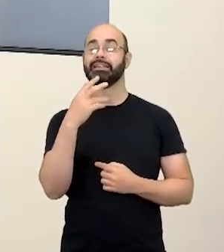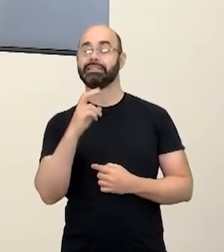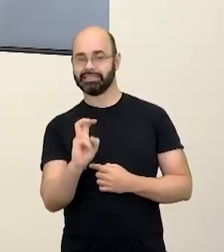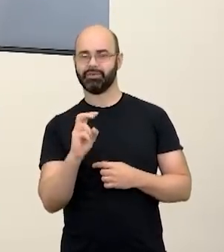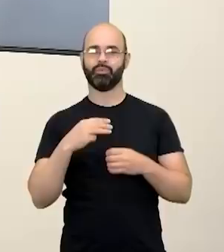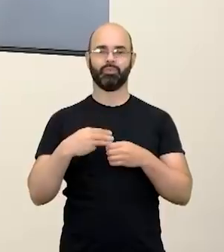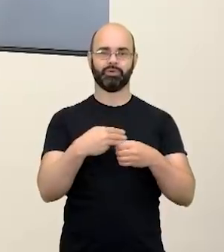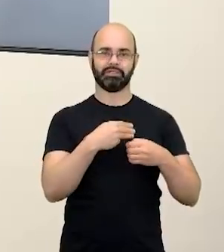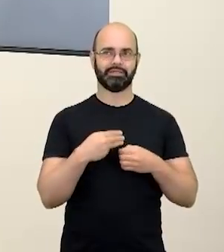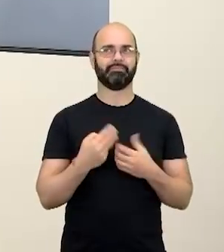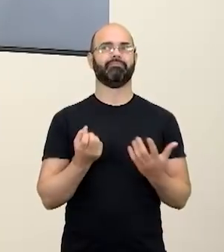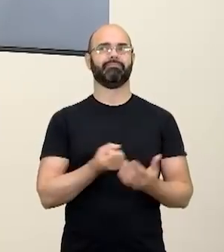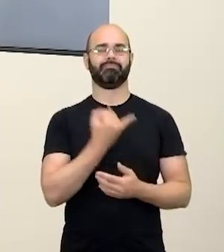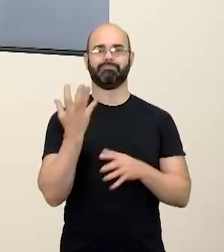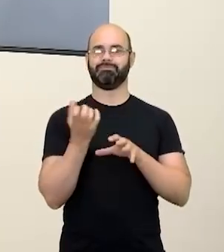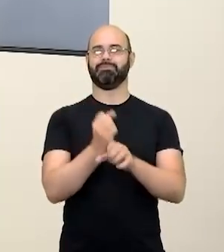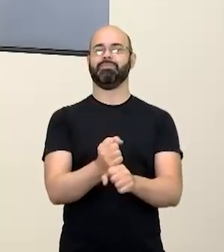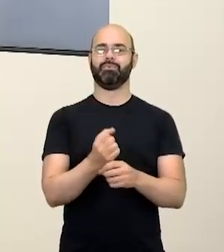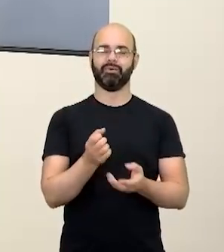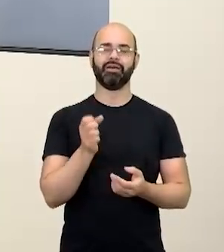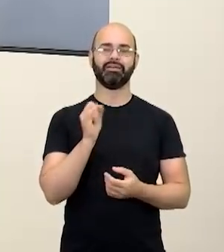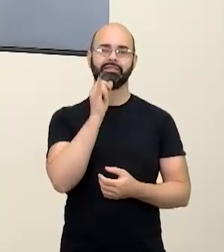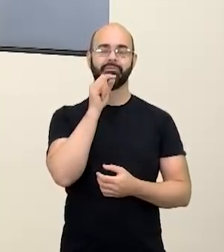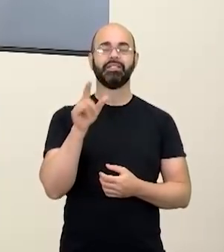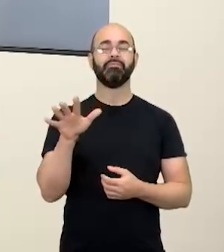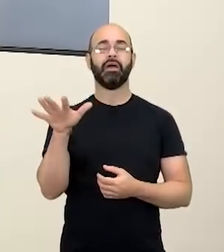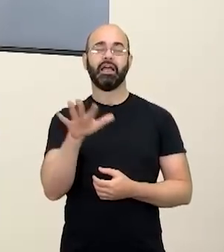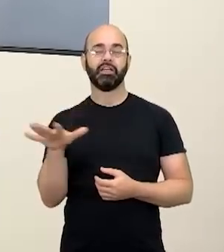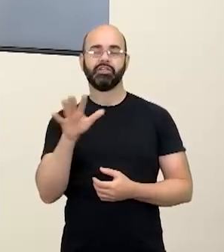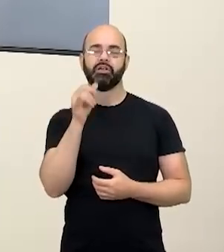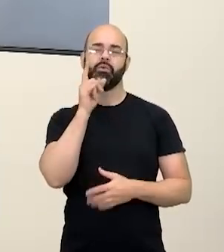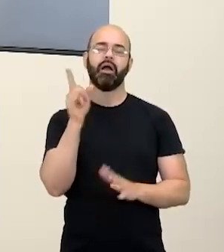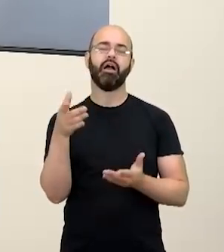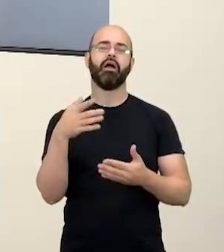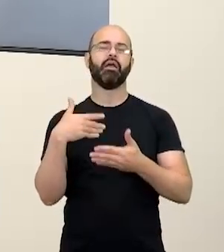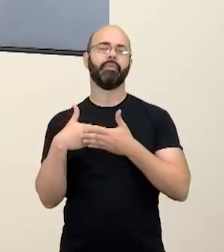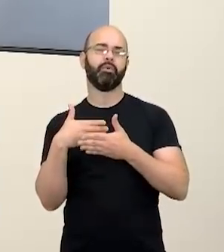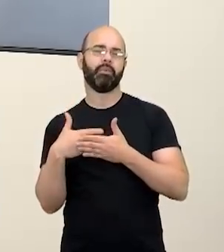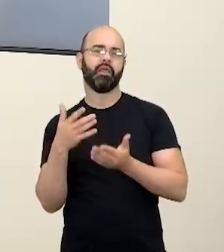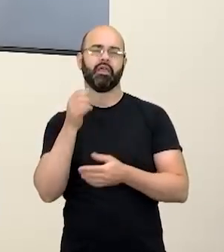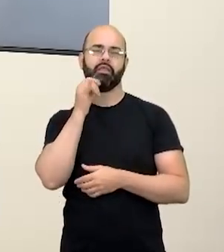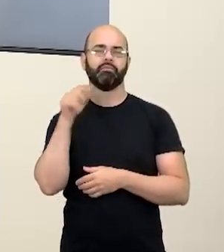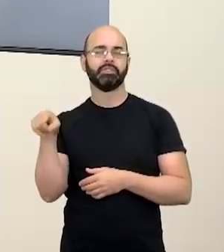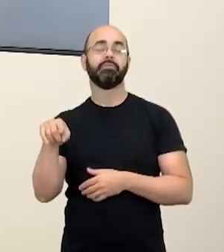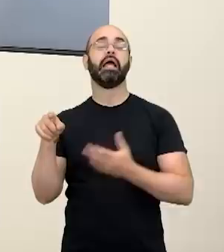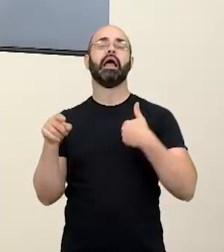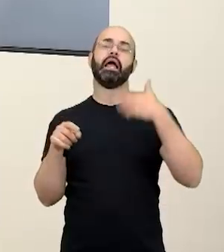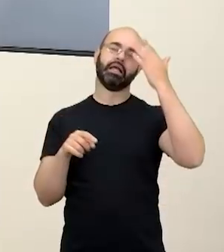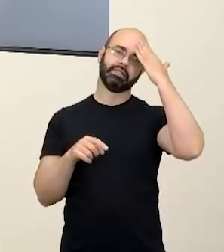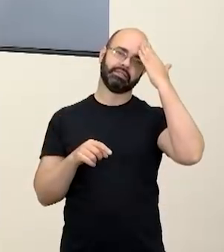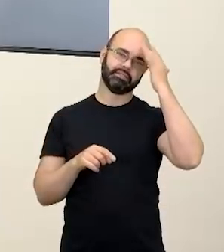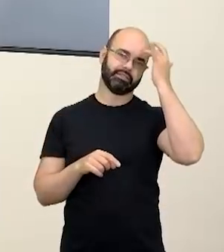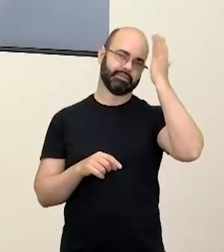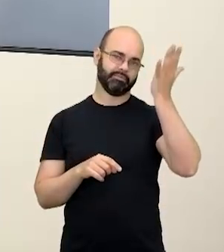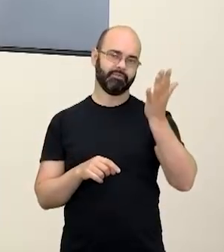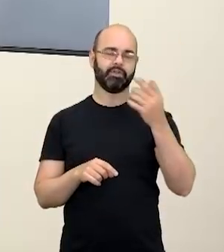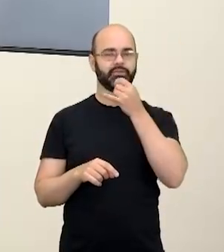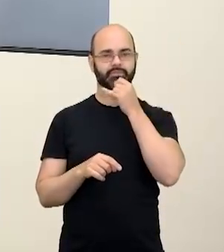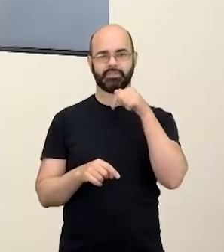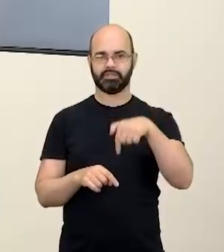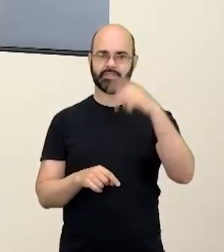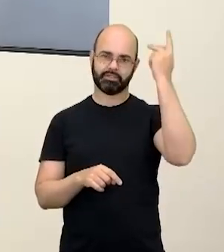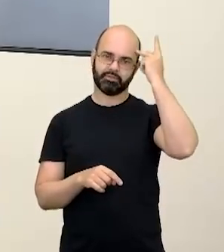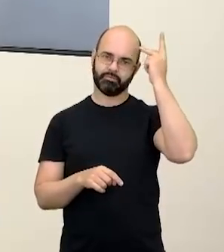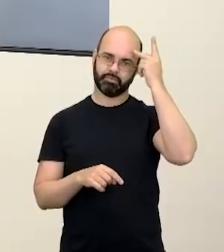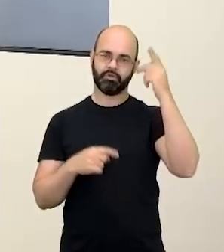você fala de uma cidade lá e fala a região, Ribeirão Preto, né, que ela tem um maior conhecimento, como aqui em São Paulo, né,